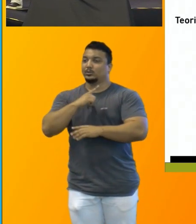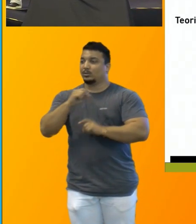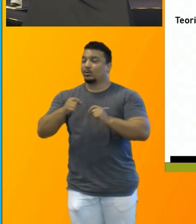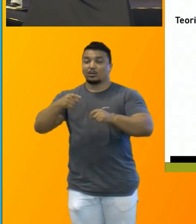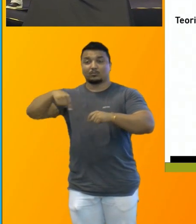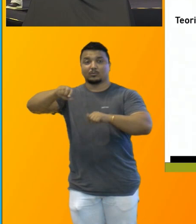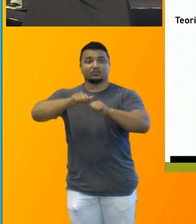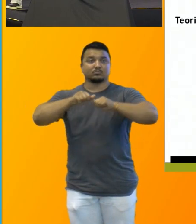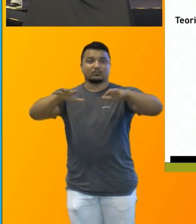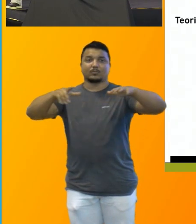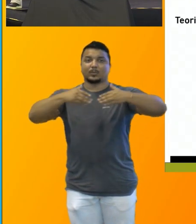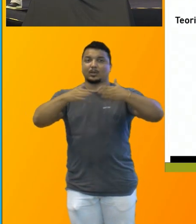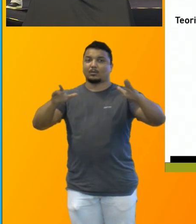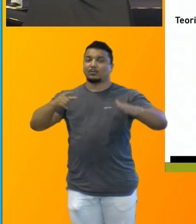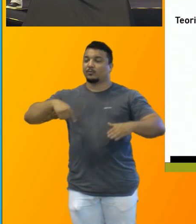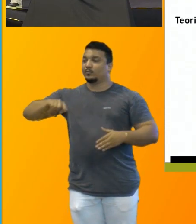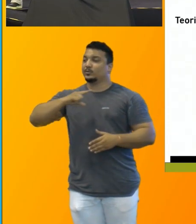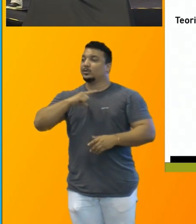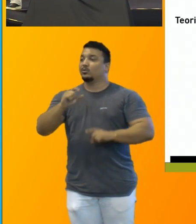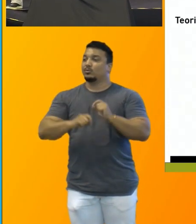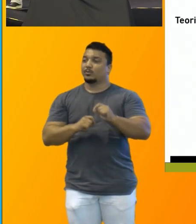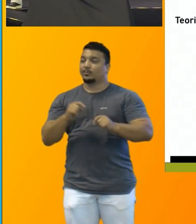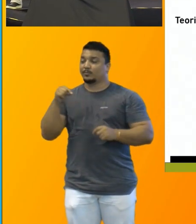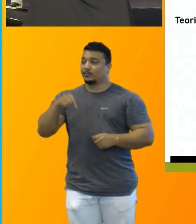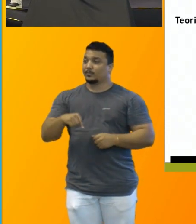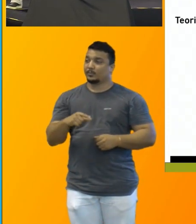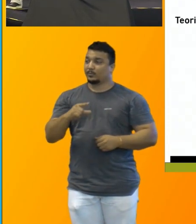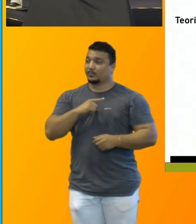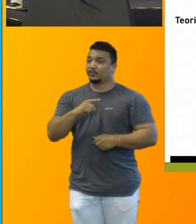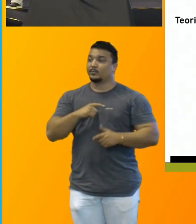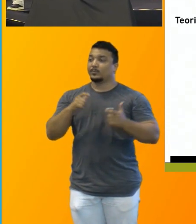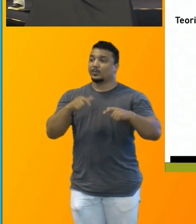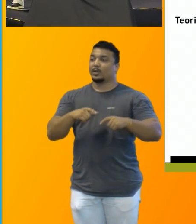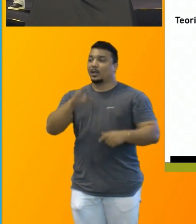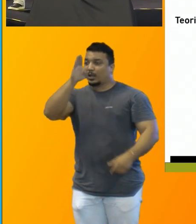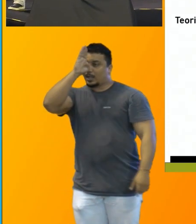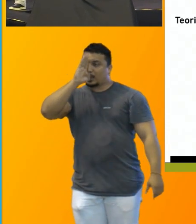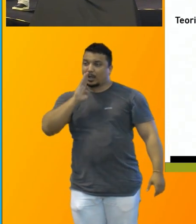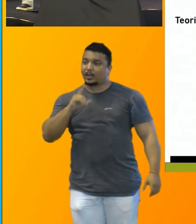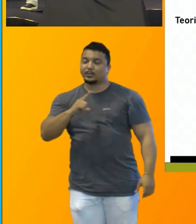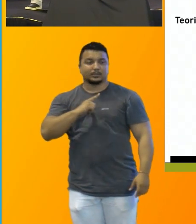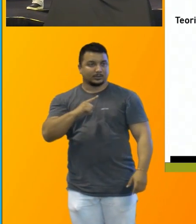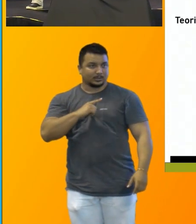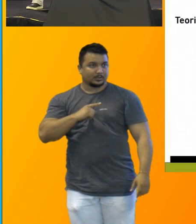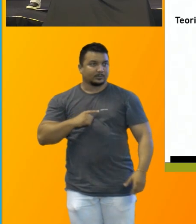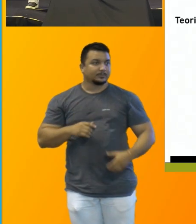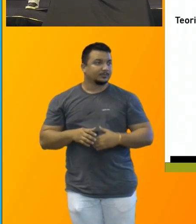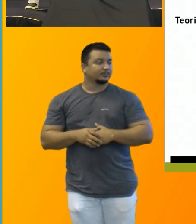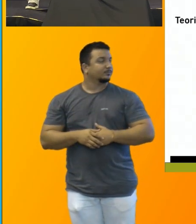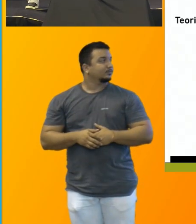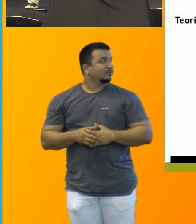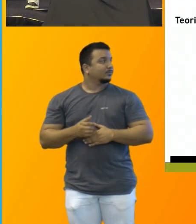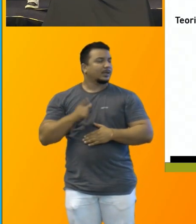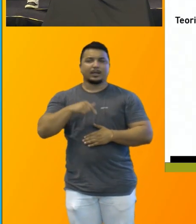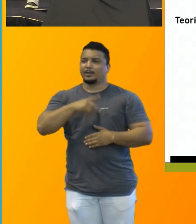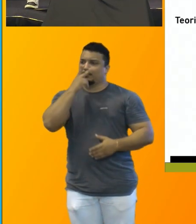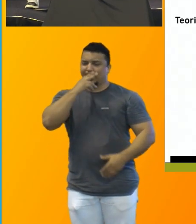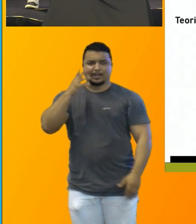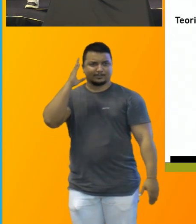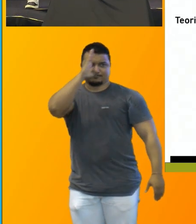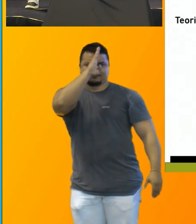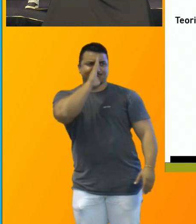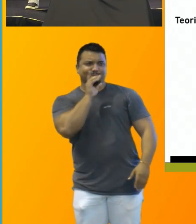vocês que fizeram a sua inscrição e que está disponível lá gratuitamente. Né? Eu acho essa palavra tão